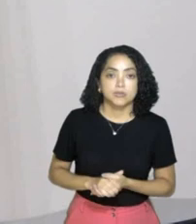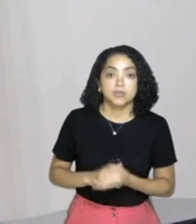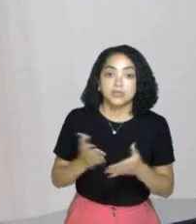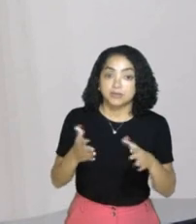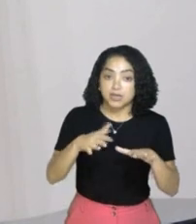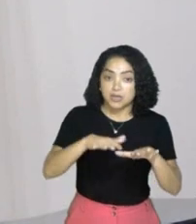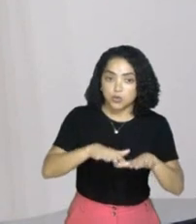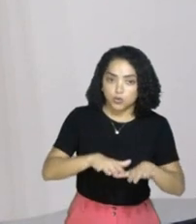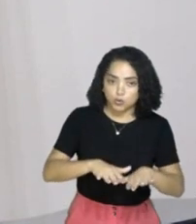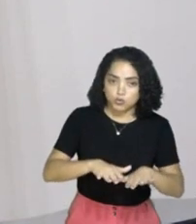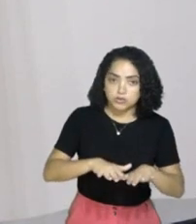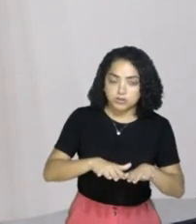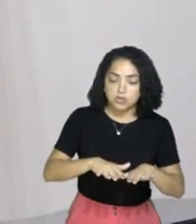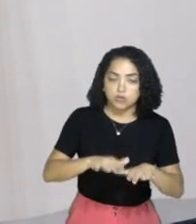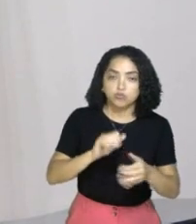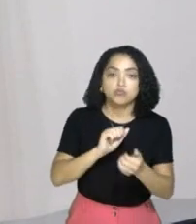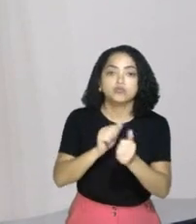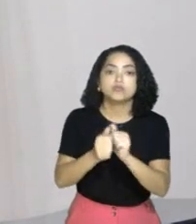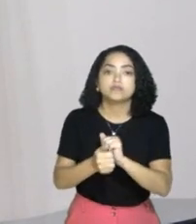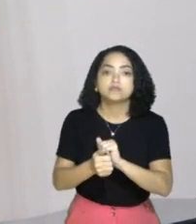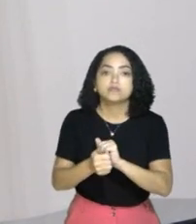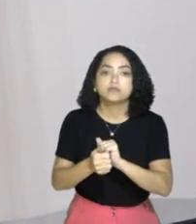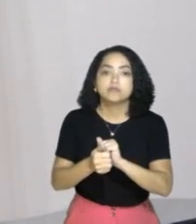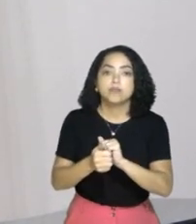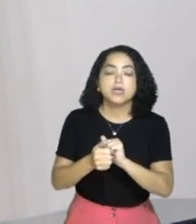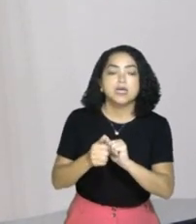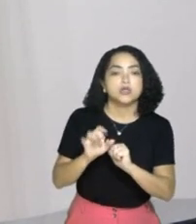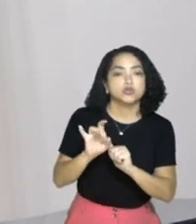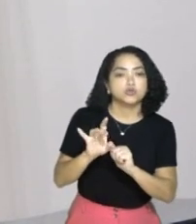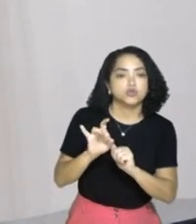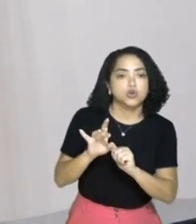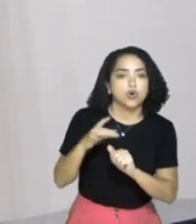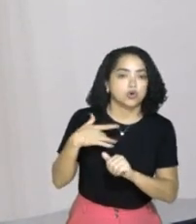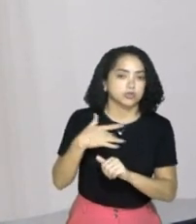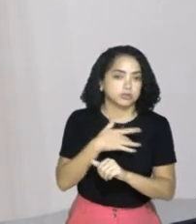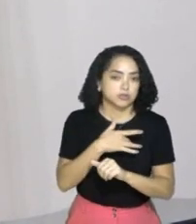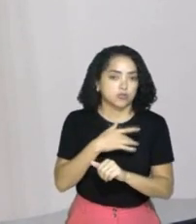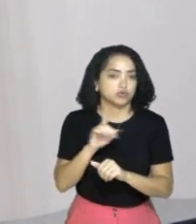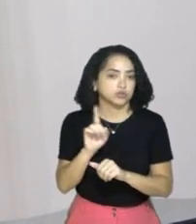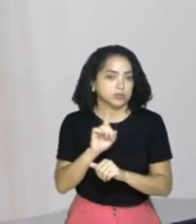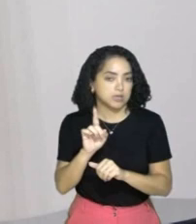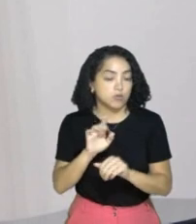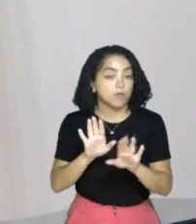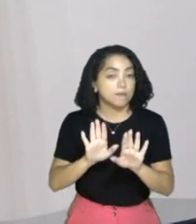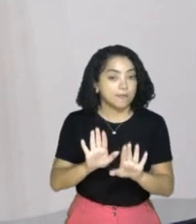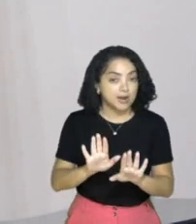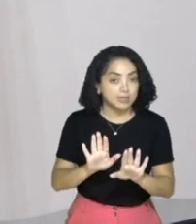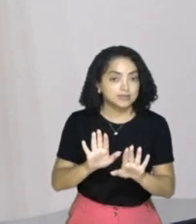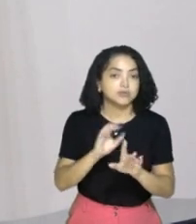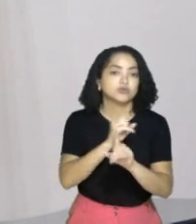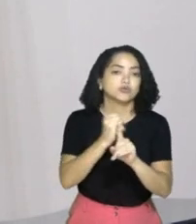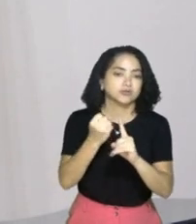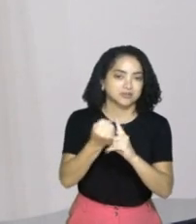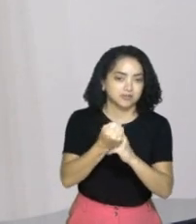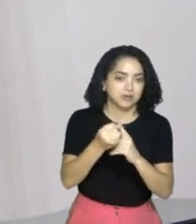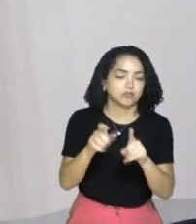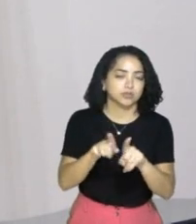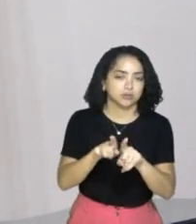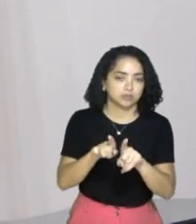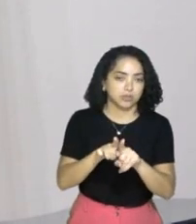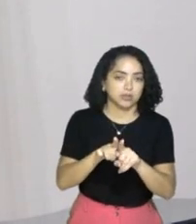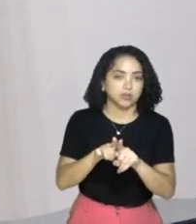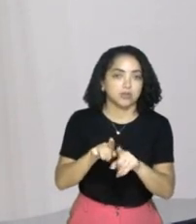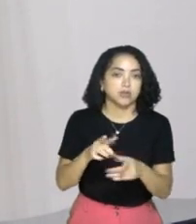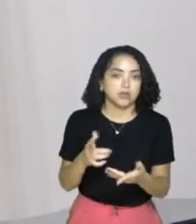do idoso no esporte não deve ser apenas uma questão de saúde mas também uma questão social o esporte